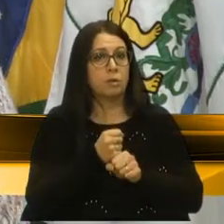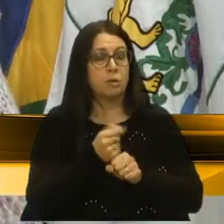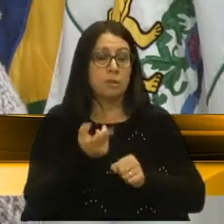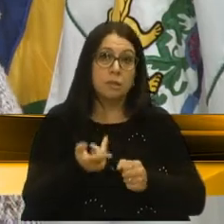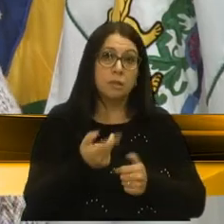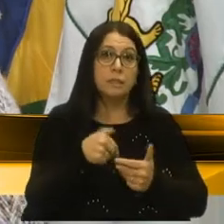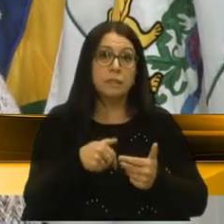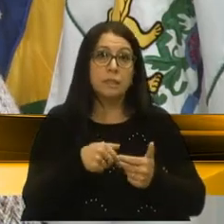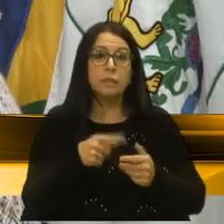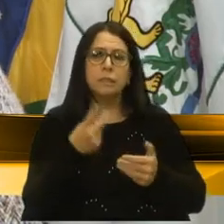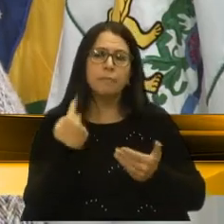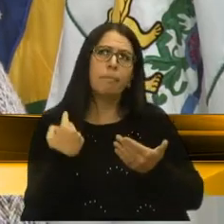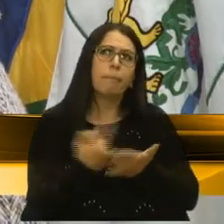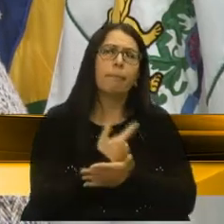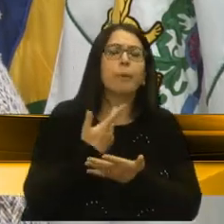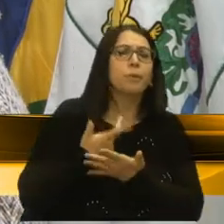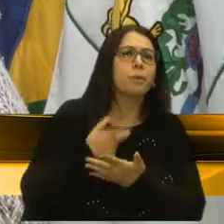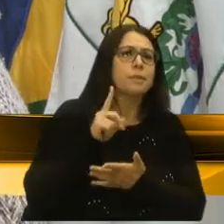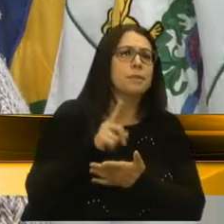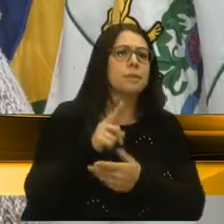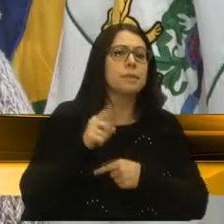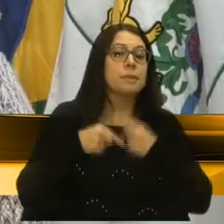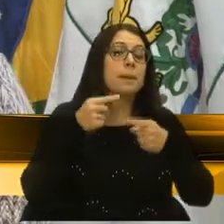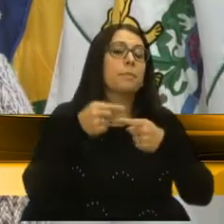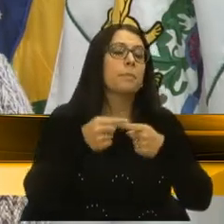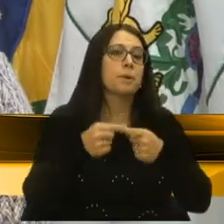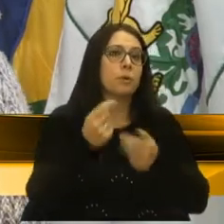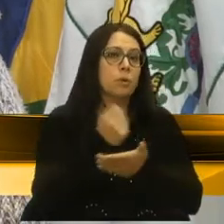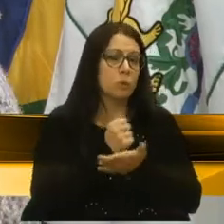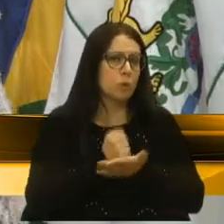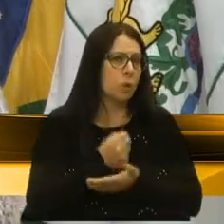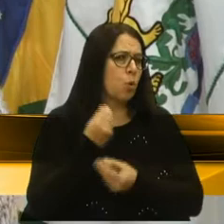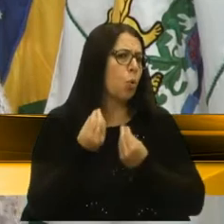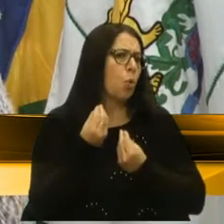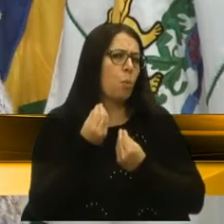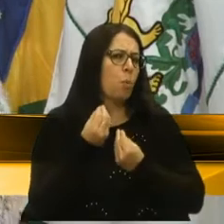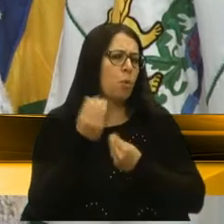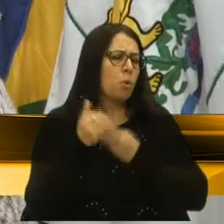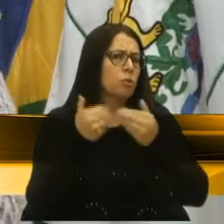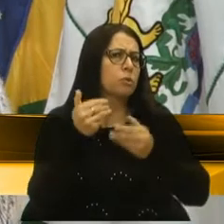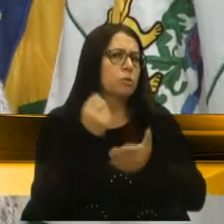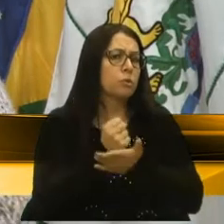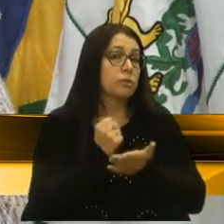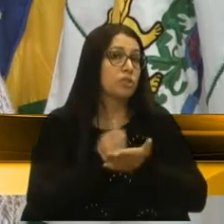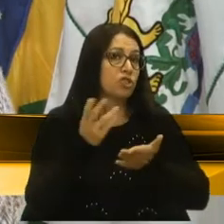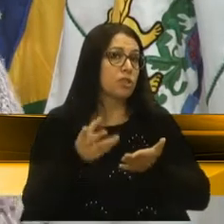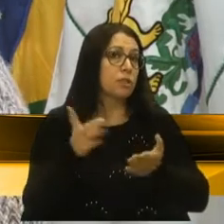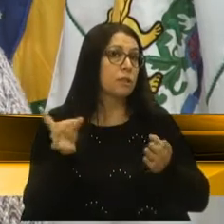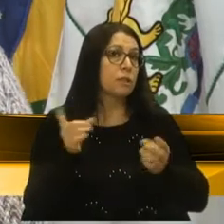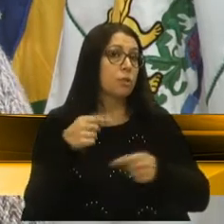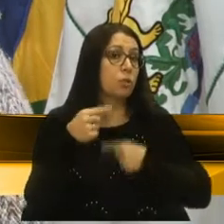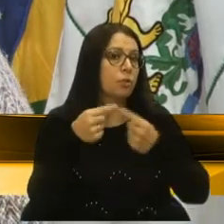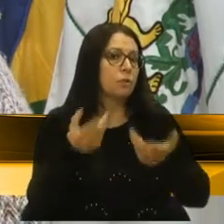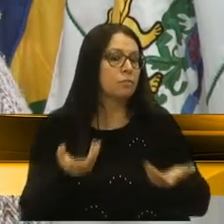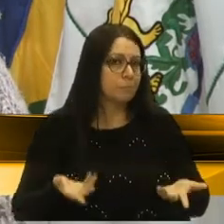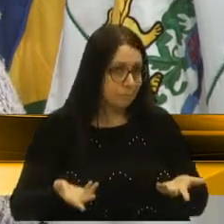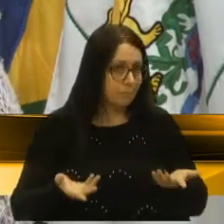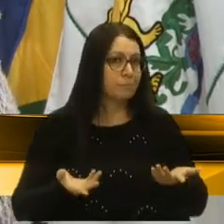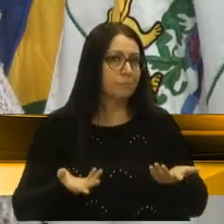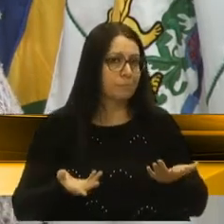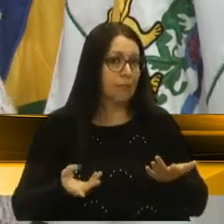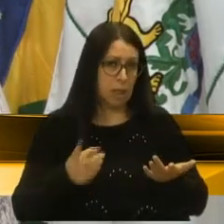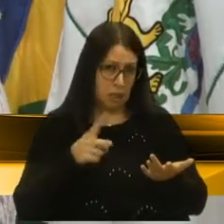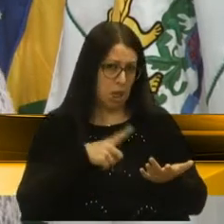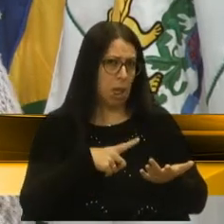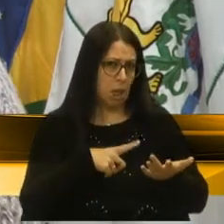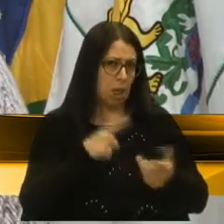a gente questiona se esse termo prorrogar o contrato, como você prorroga um contrato que já está prorrogado? Se existe